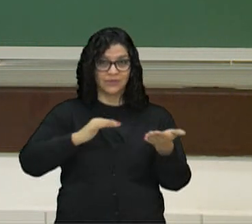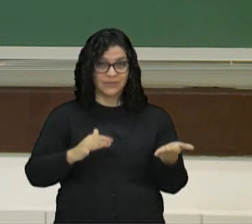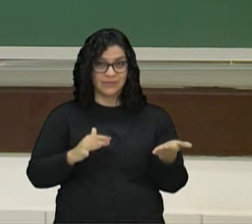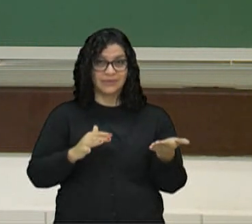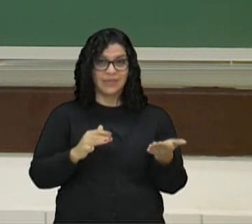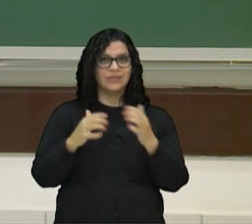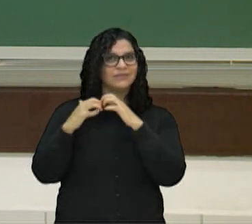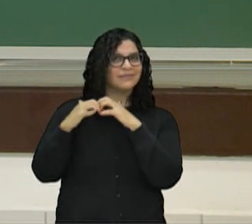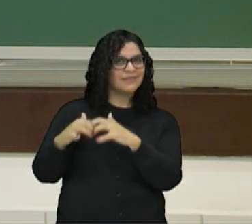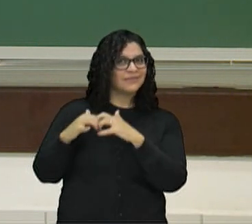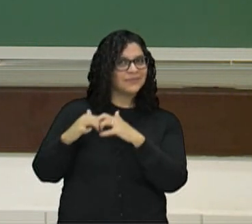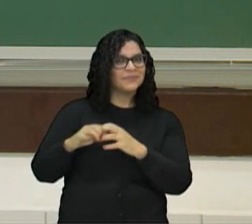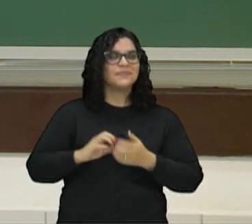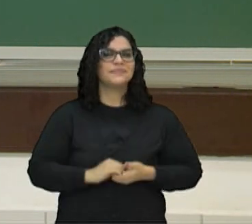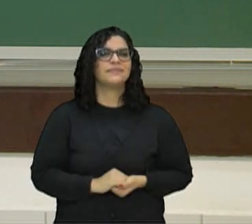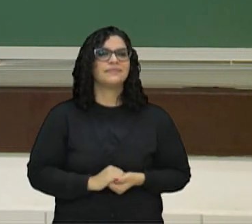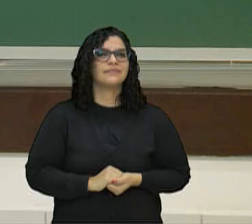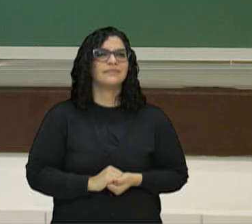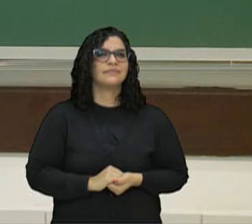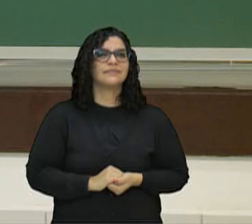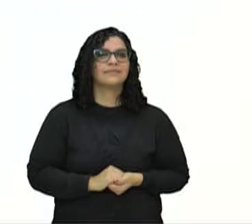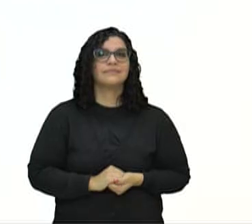dessa reflexão?